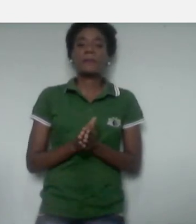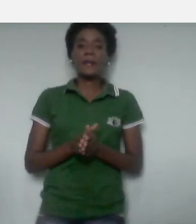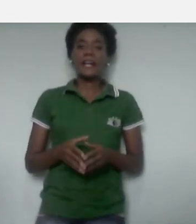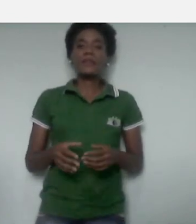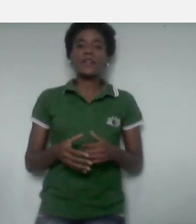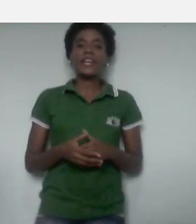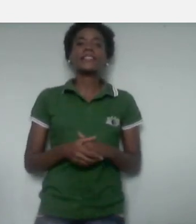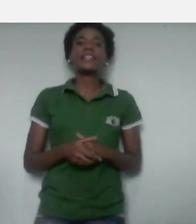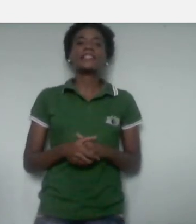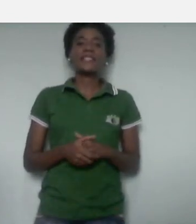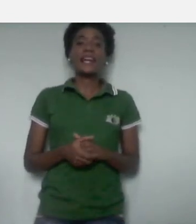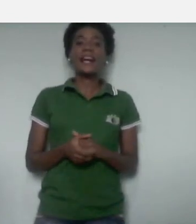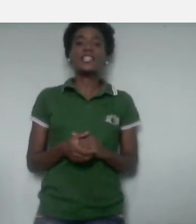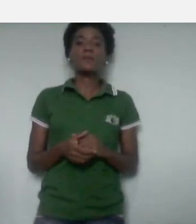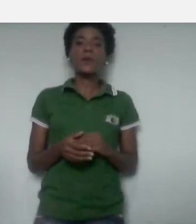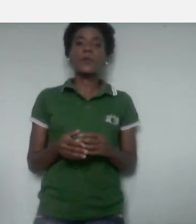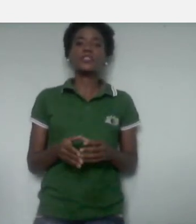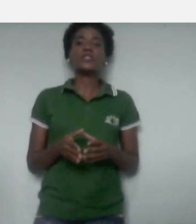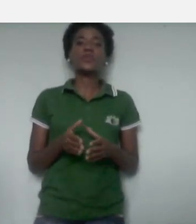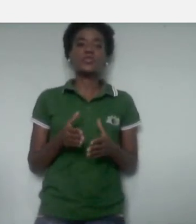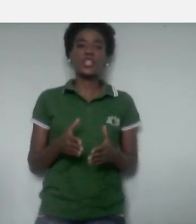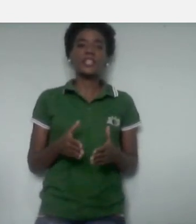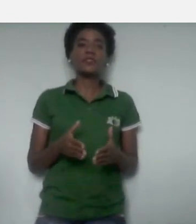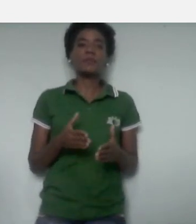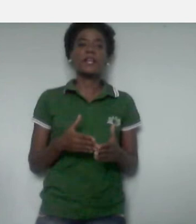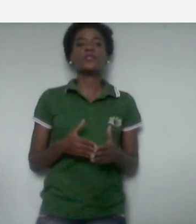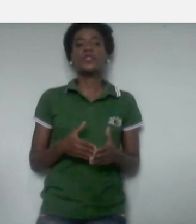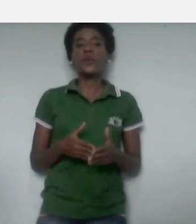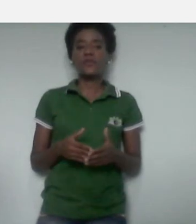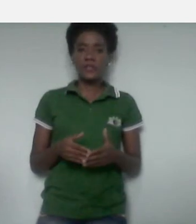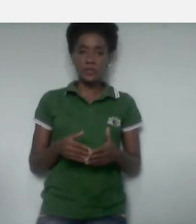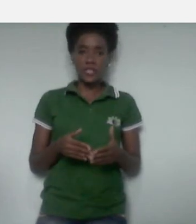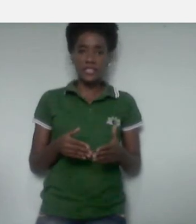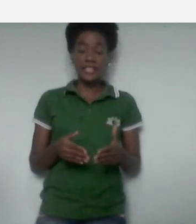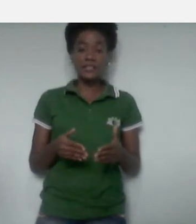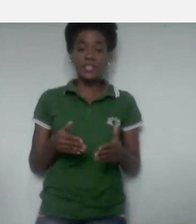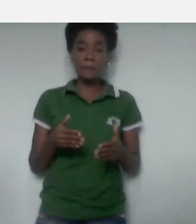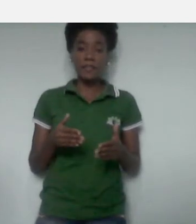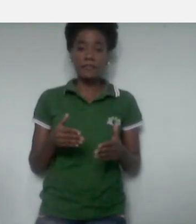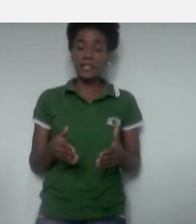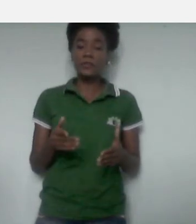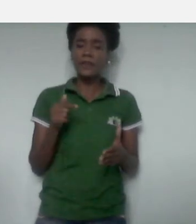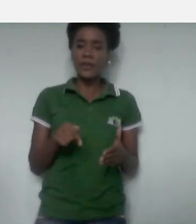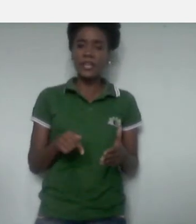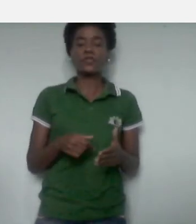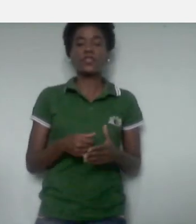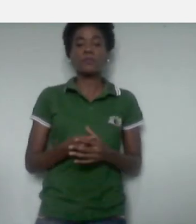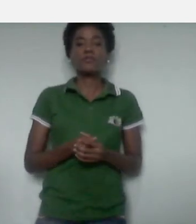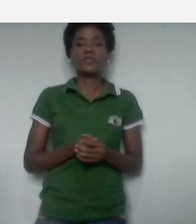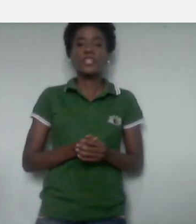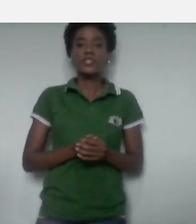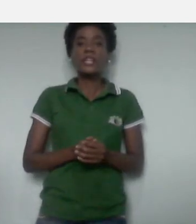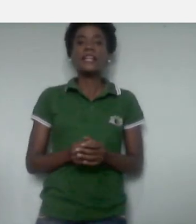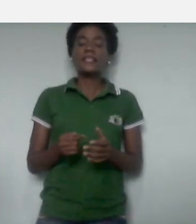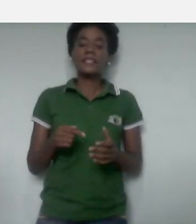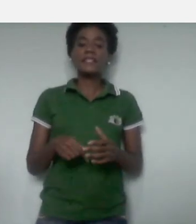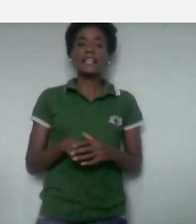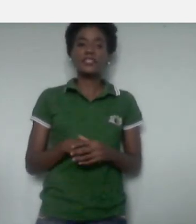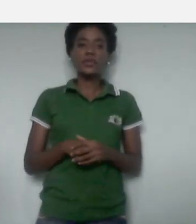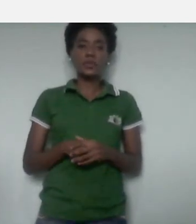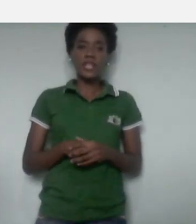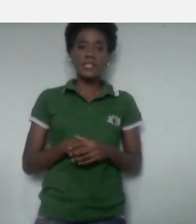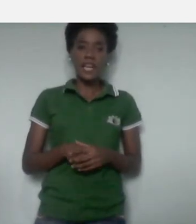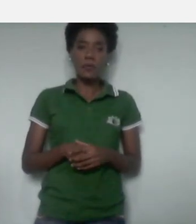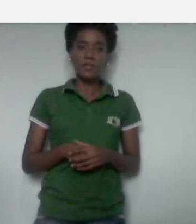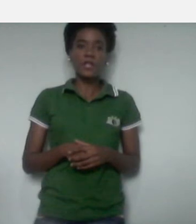deste trabalho é analisar as propostas contidas nos planos de governo dos candidatos a prefeito agora em 2020, na